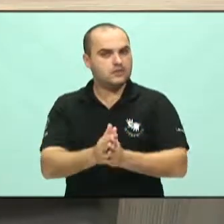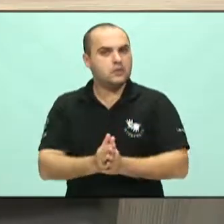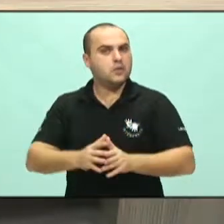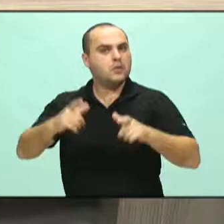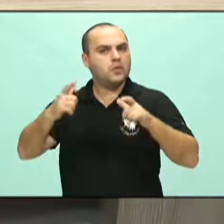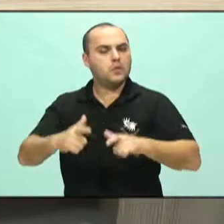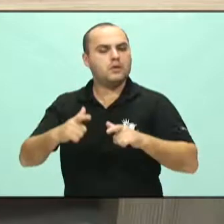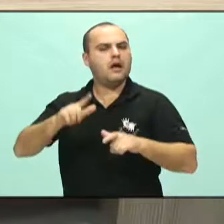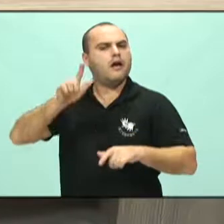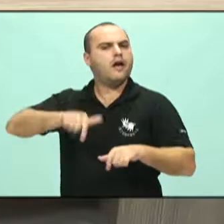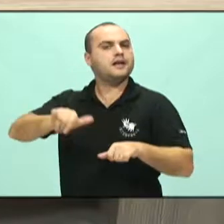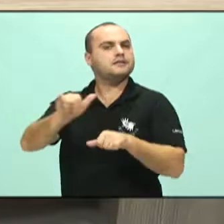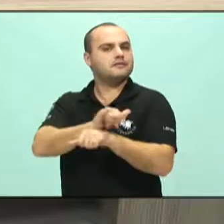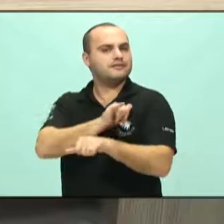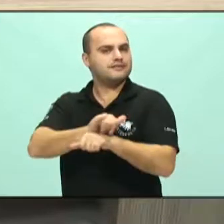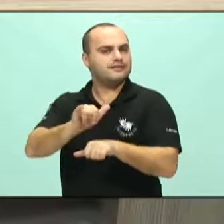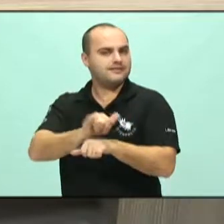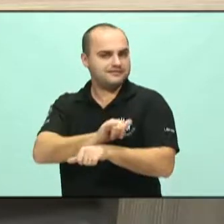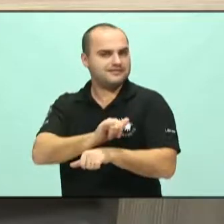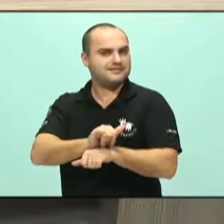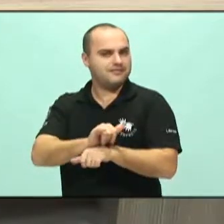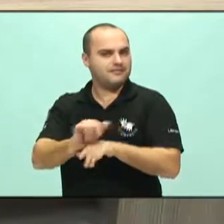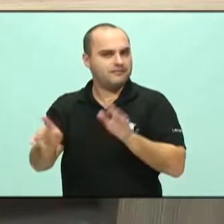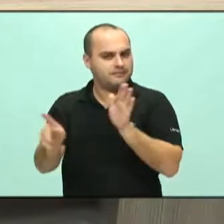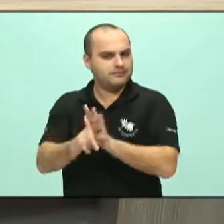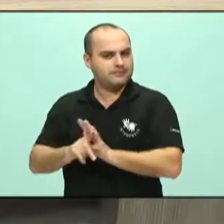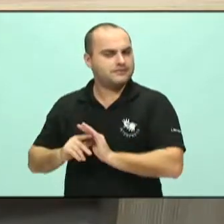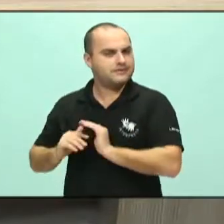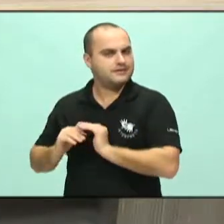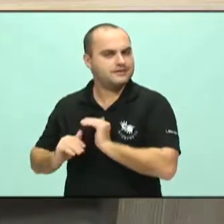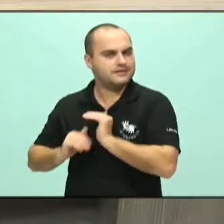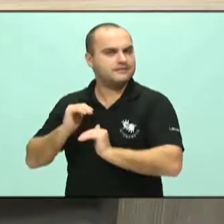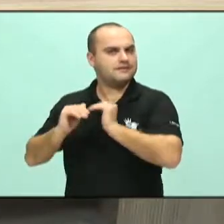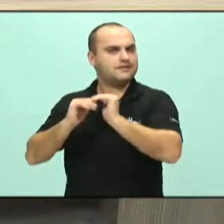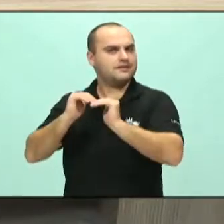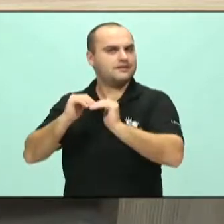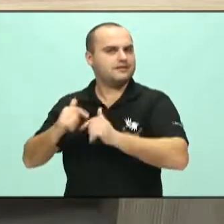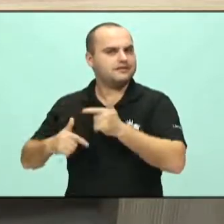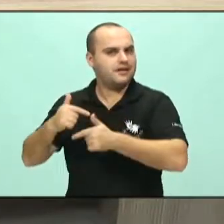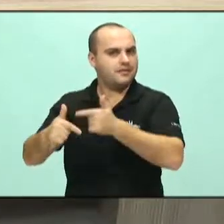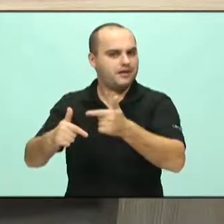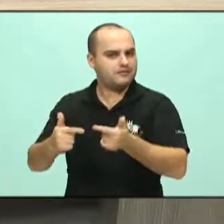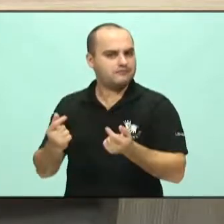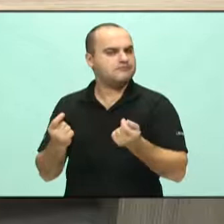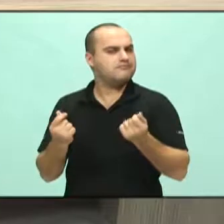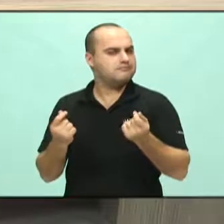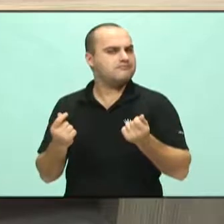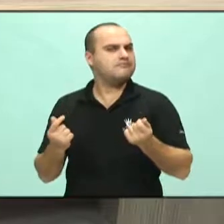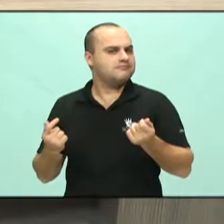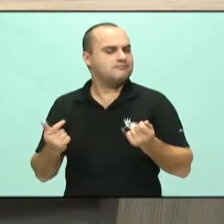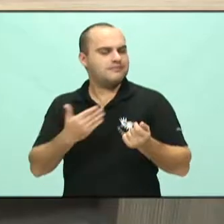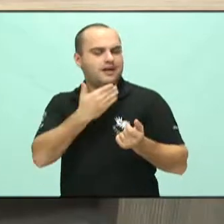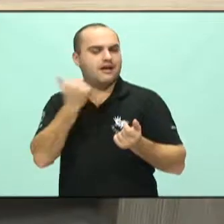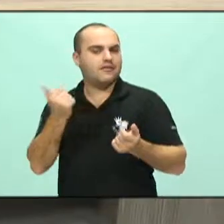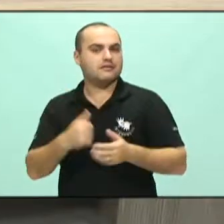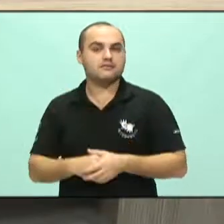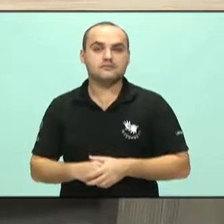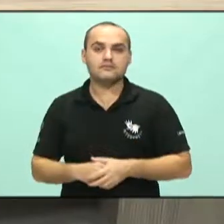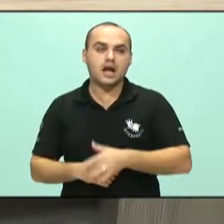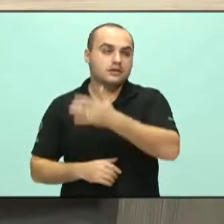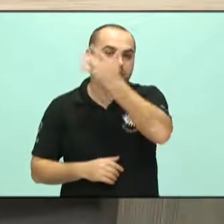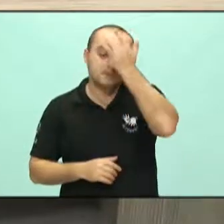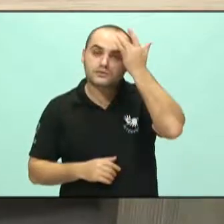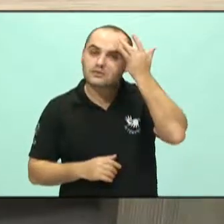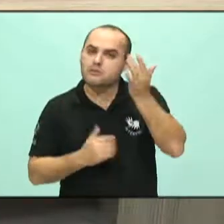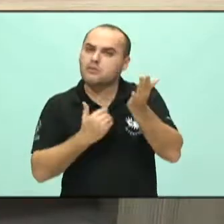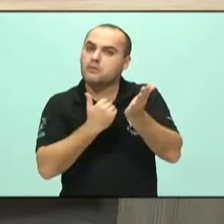local estratégico para desenvolver uma atividade com ganhos econômicos. E as pessoas começaram a